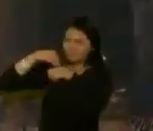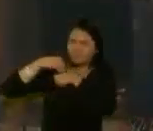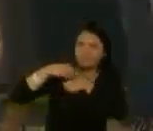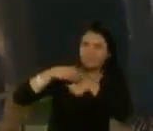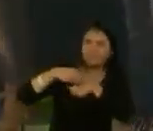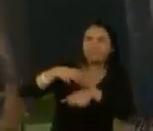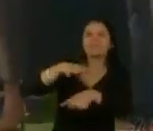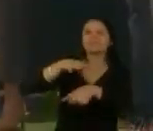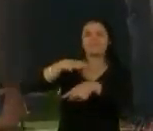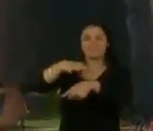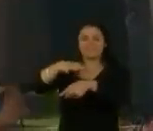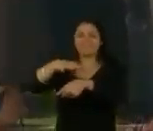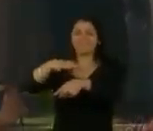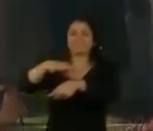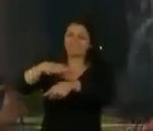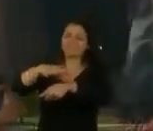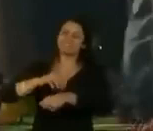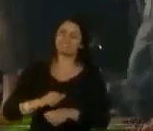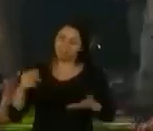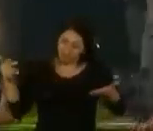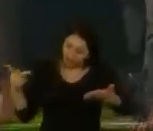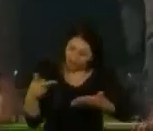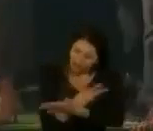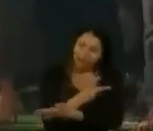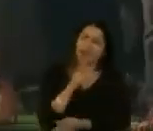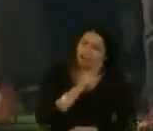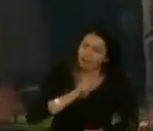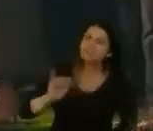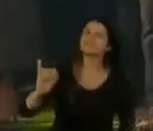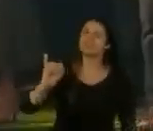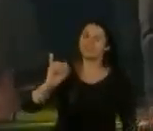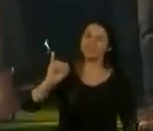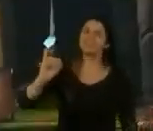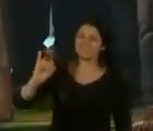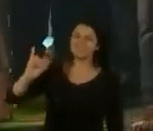Deus mandou te dizer que vai